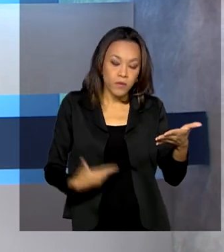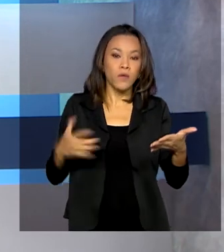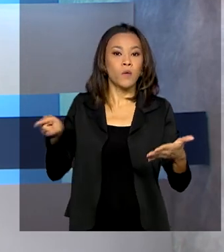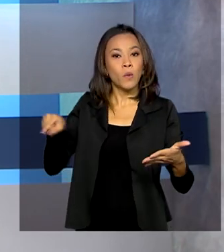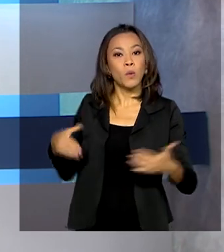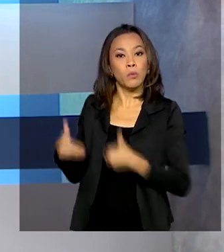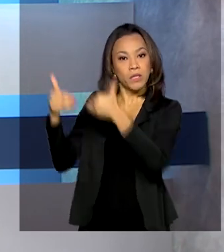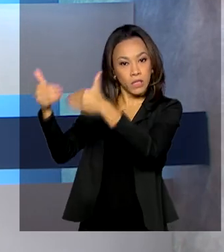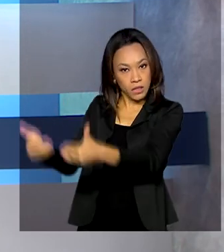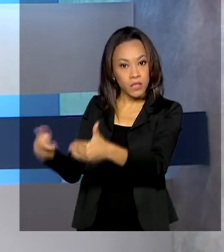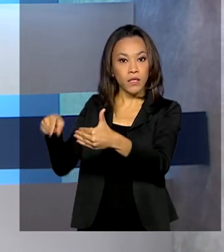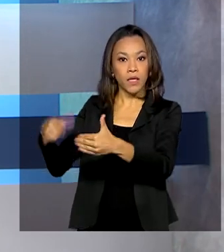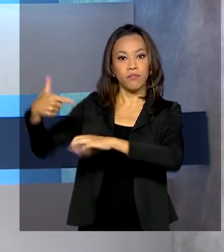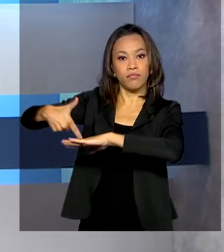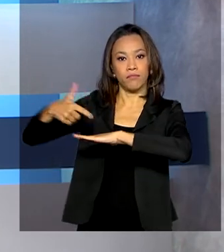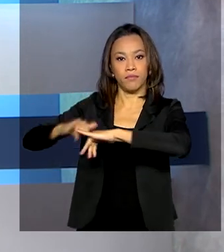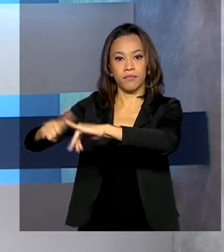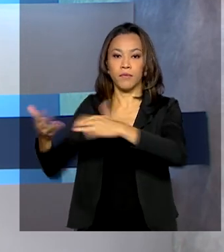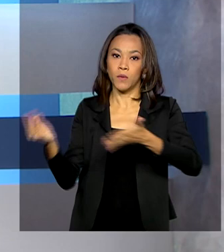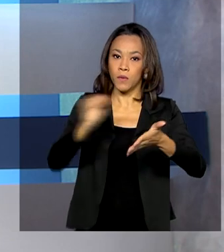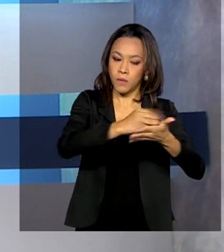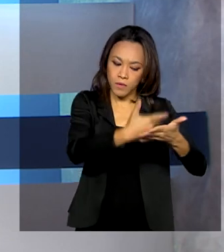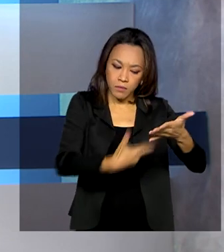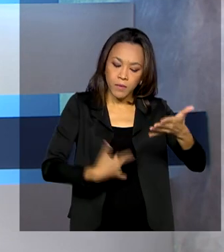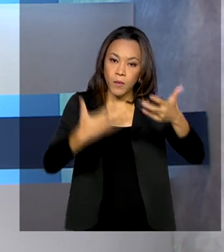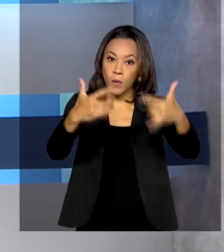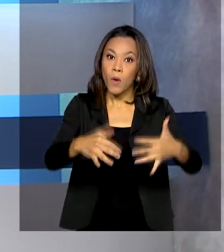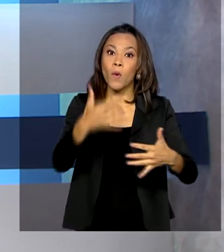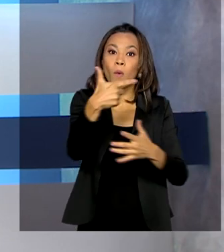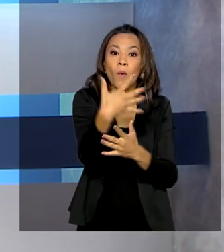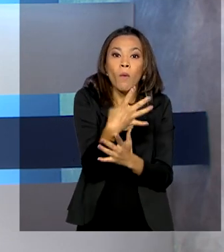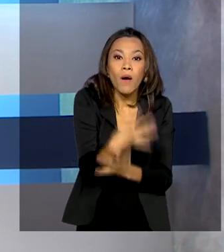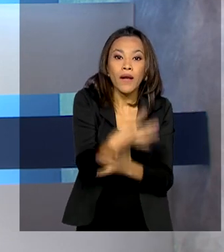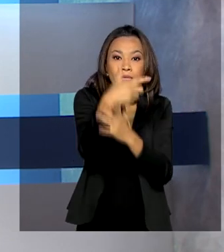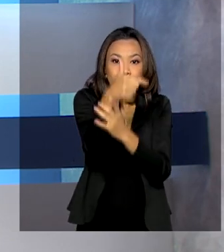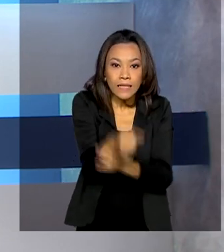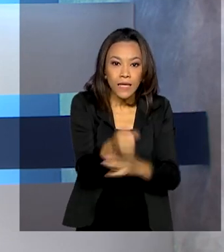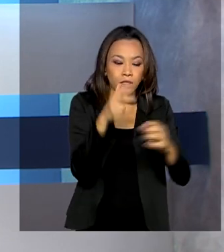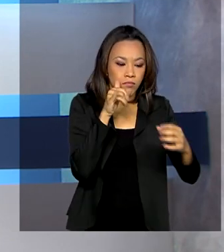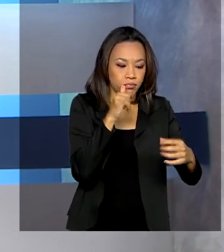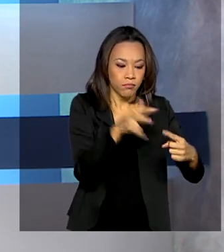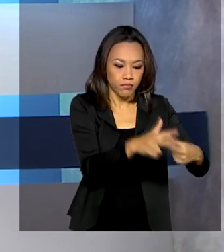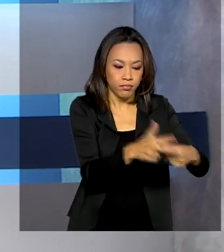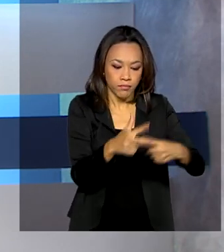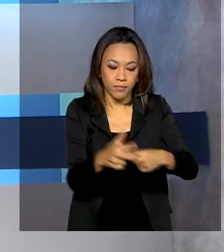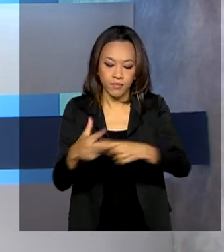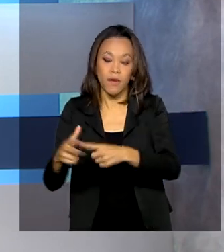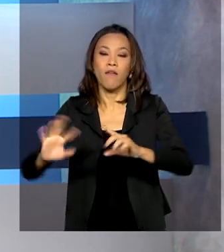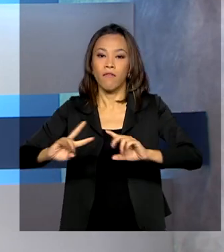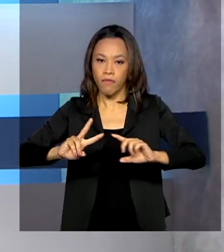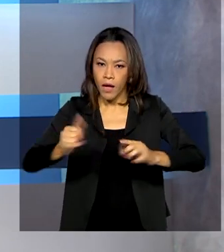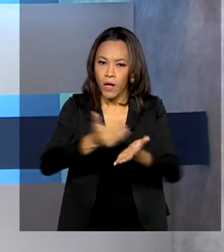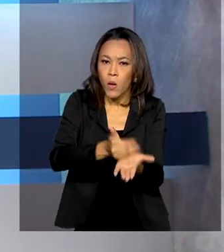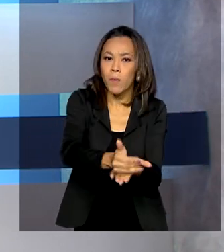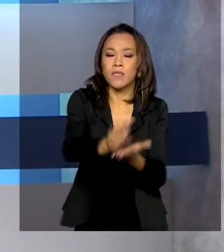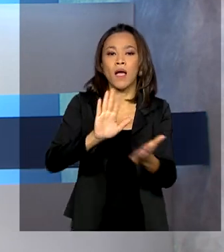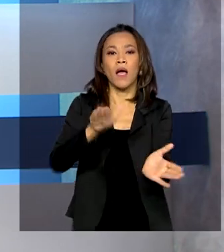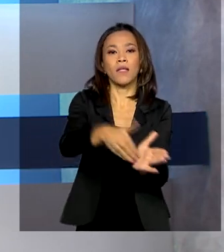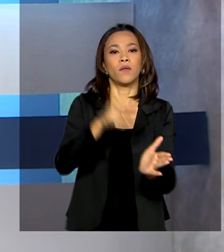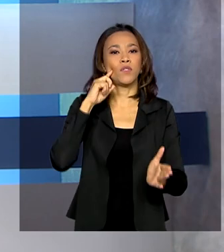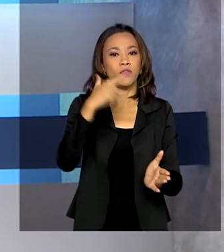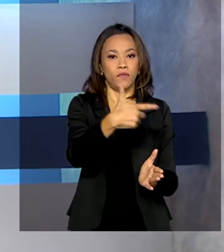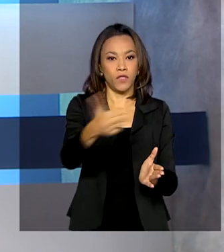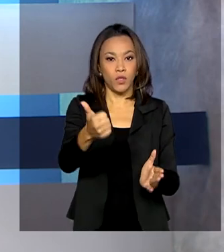e Energia informou que 47 unidades geradoras vão iniciar a operação até o dia 21. E um segundo